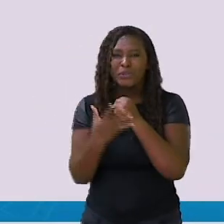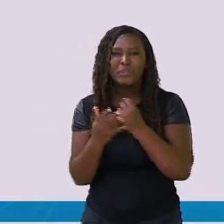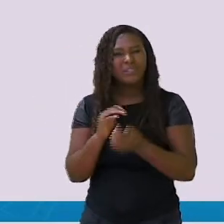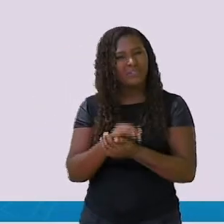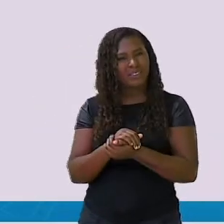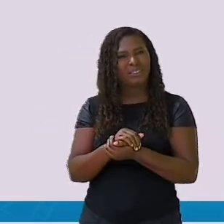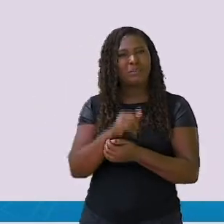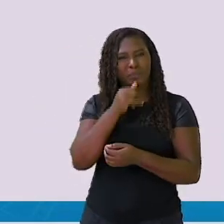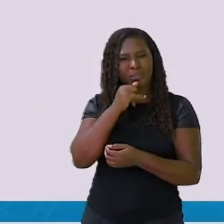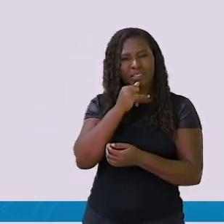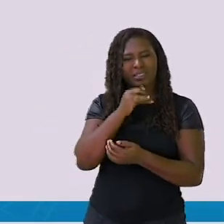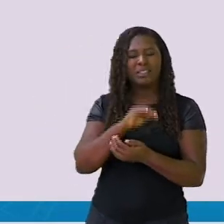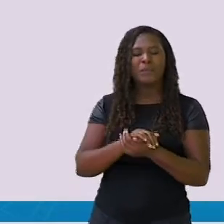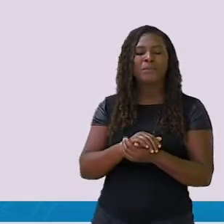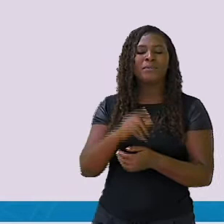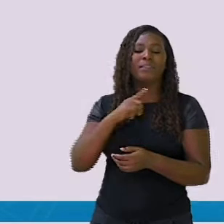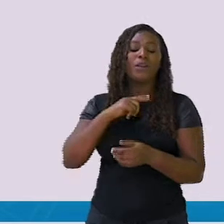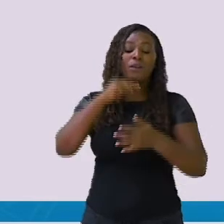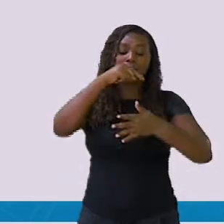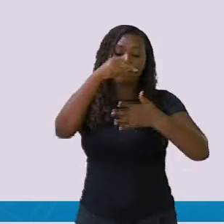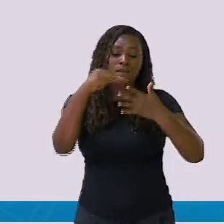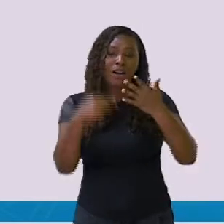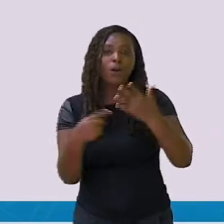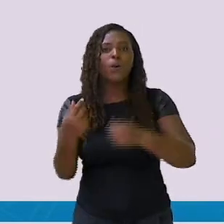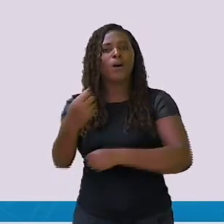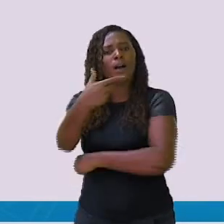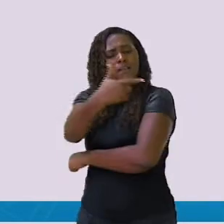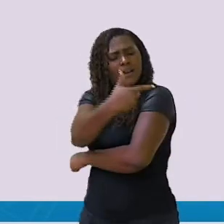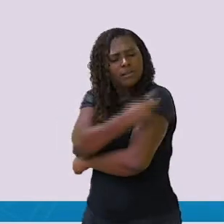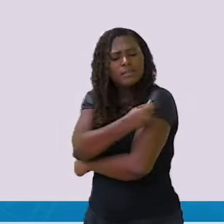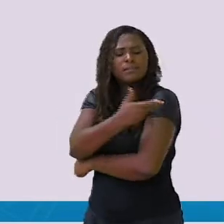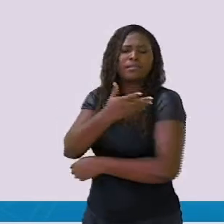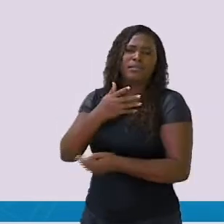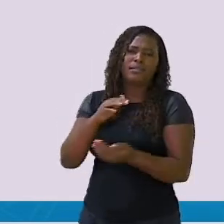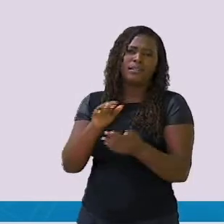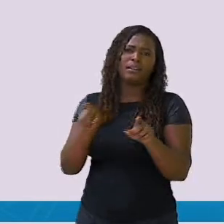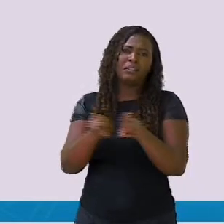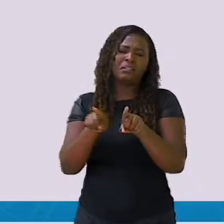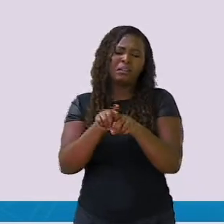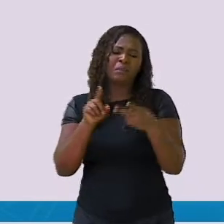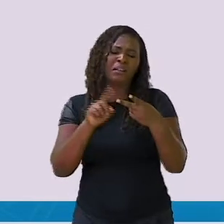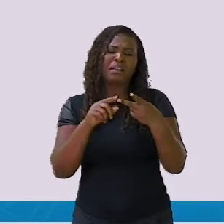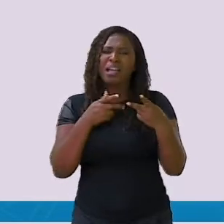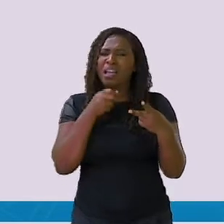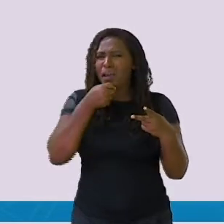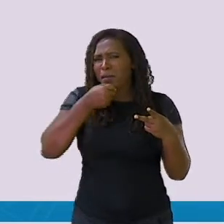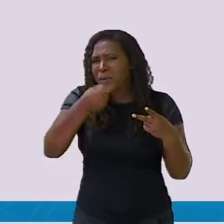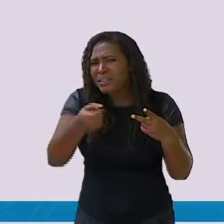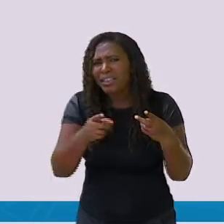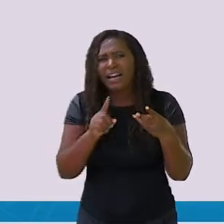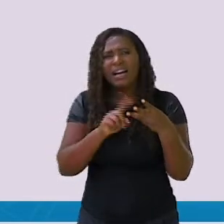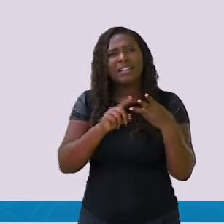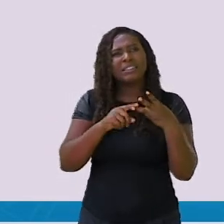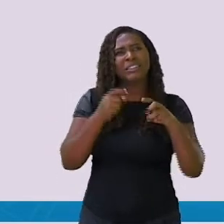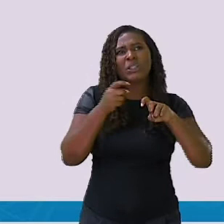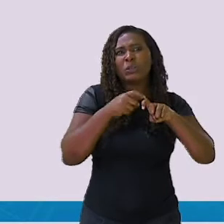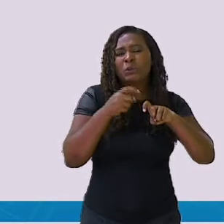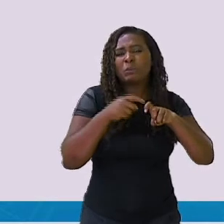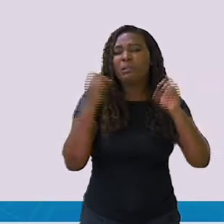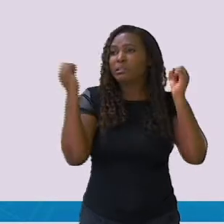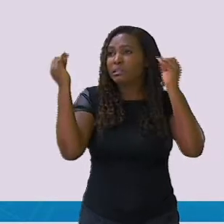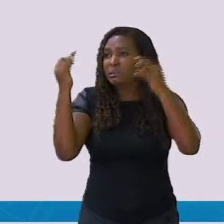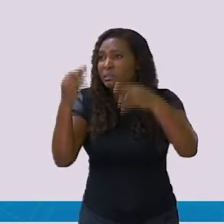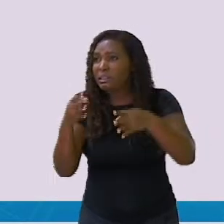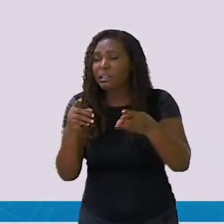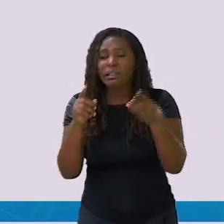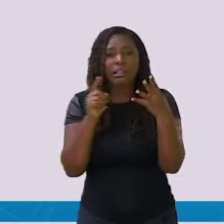Covid-19, tem a vacina, tem as reportagens, tem a fala dos médicos, tem os remédios. Então, viu só